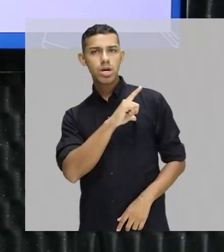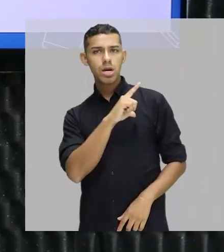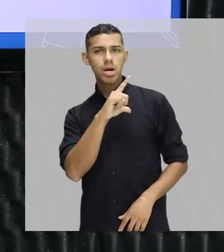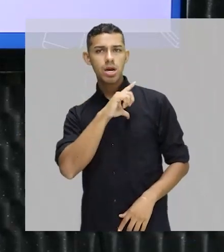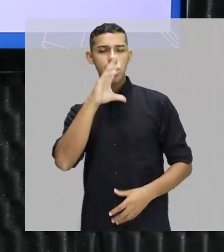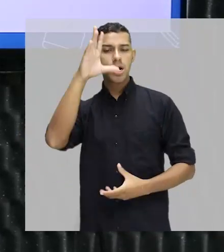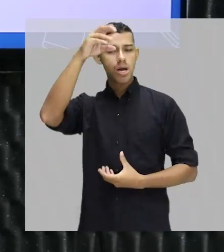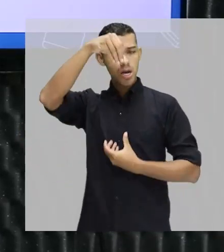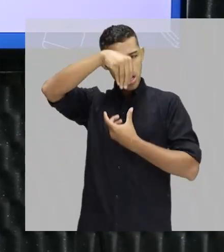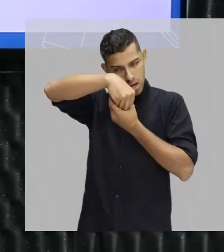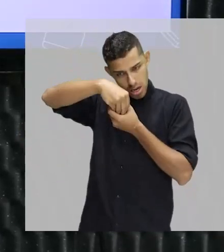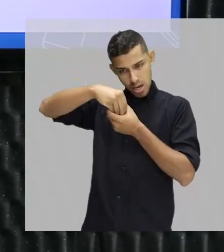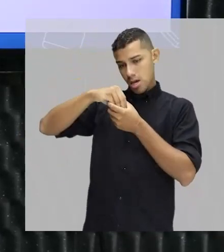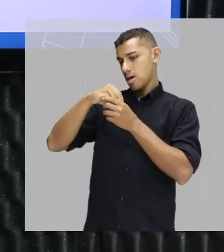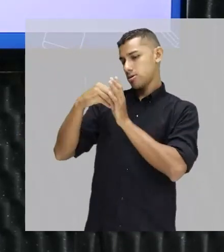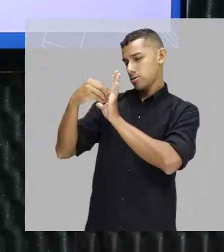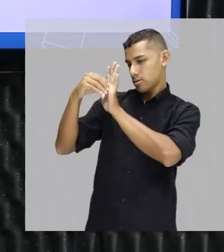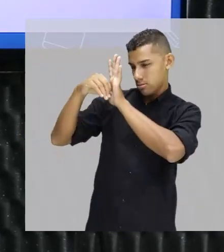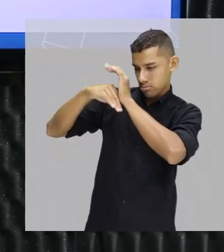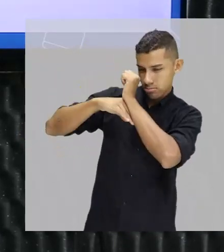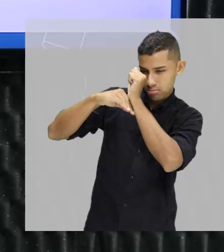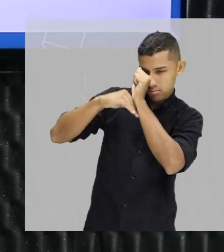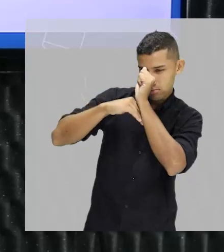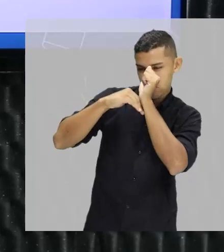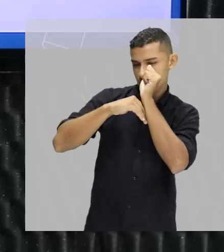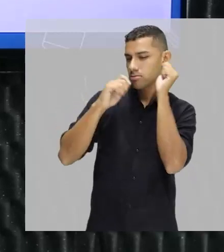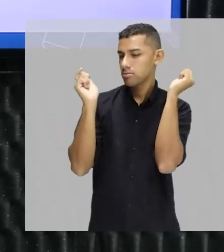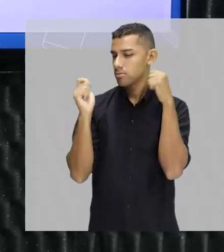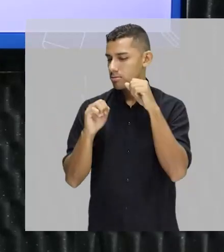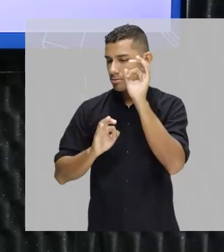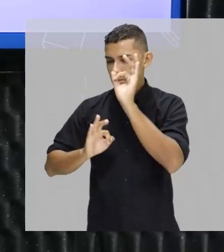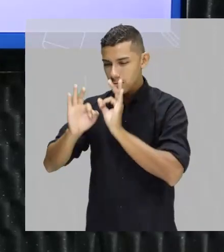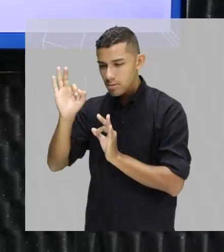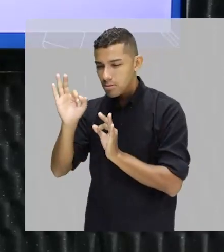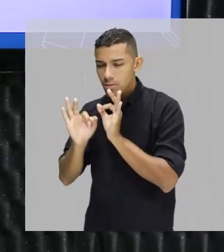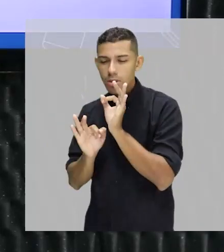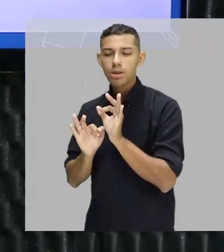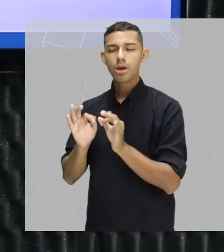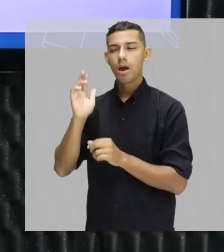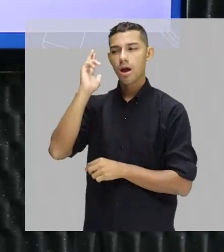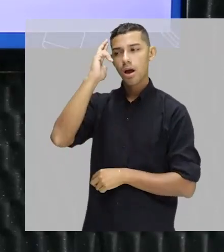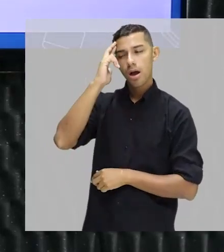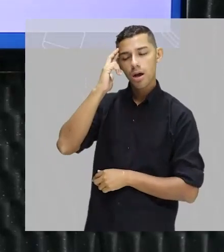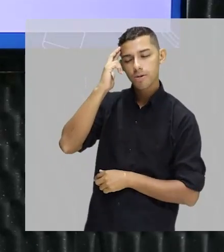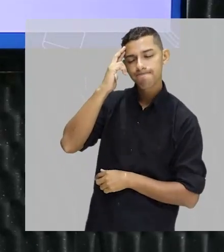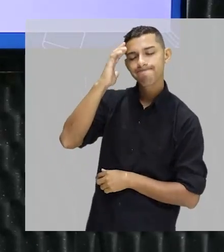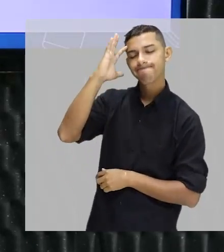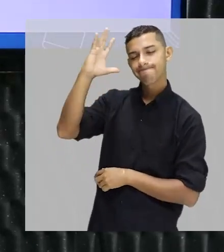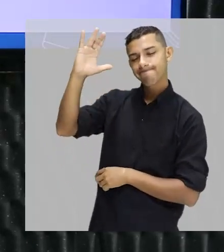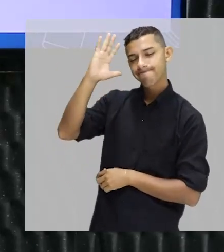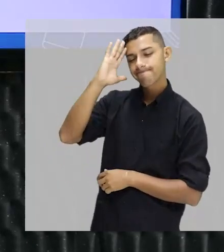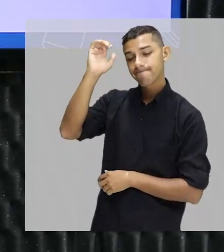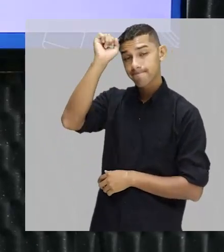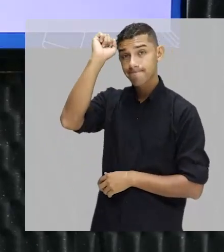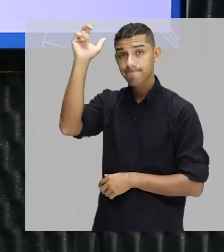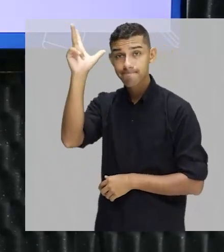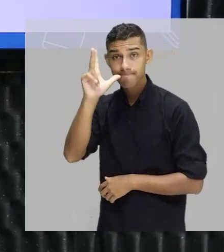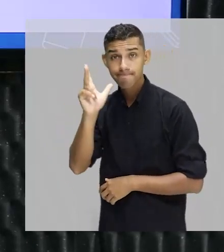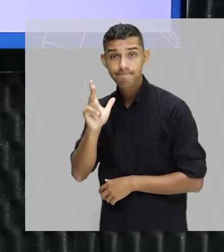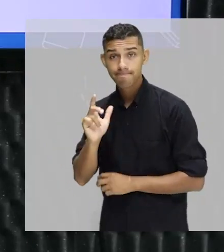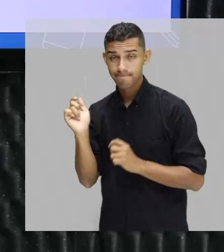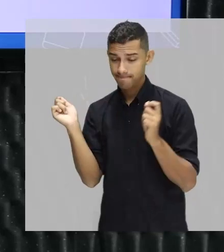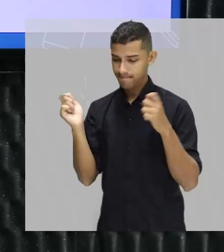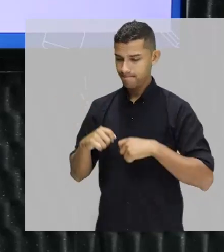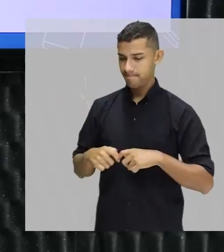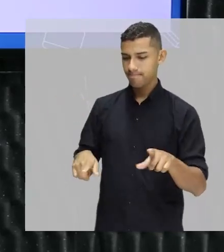que estão nas entrelinhas, né? E aí, de acordo com o texto, de acordo com a publicidade, vai ser